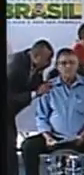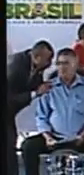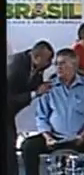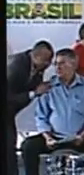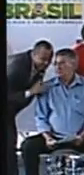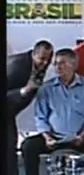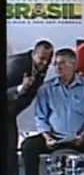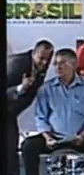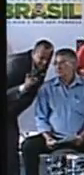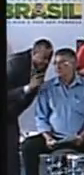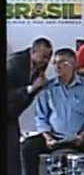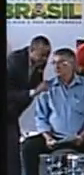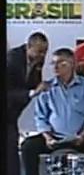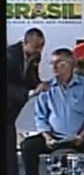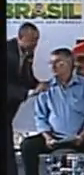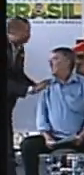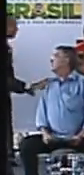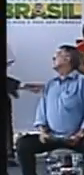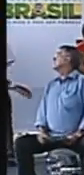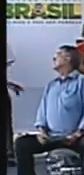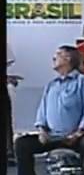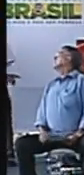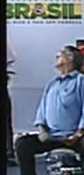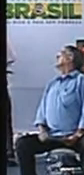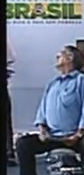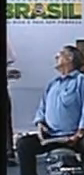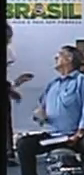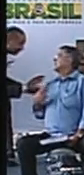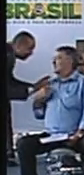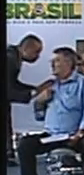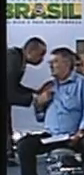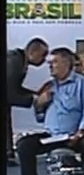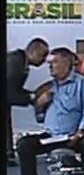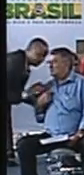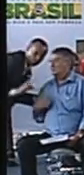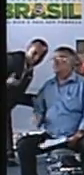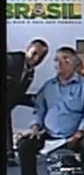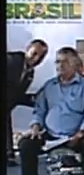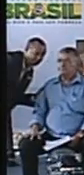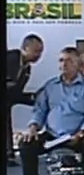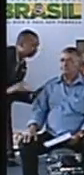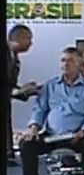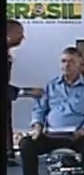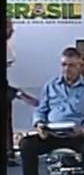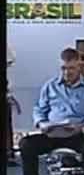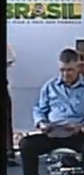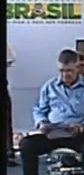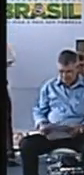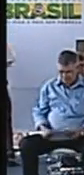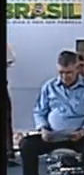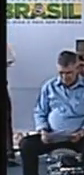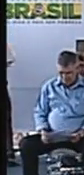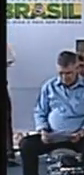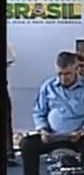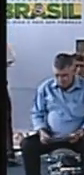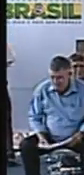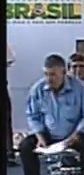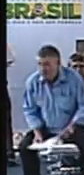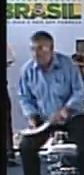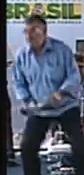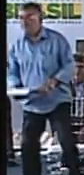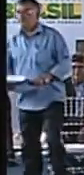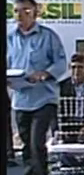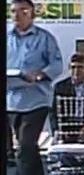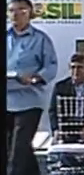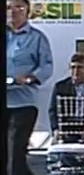do programa Minha Casa Minha Vida Residencial Jardim dos Ipês passamos a palavra ao senhor Paulo